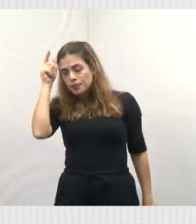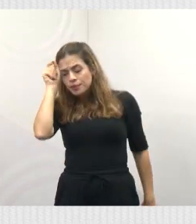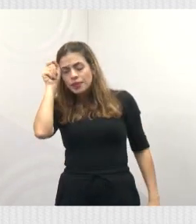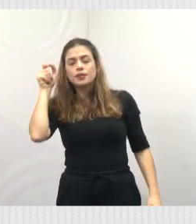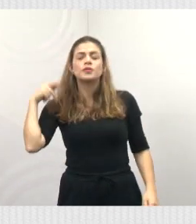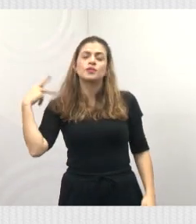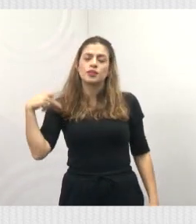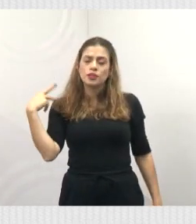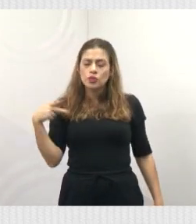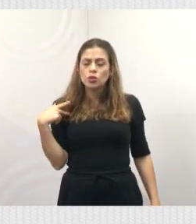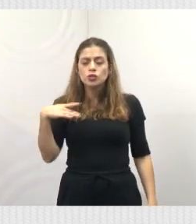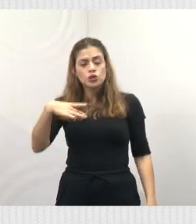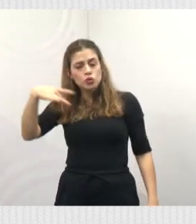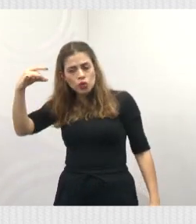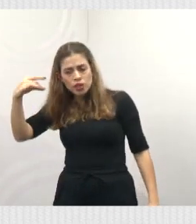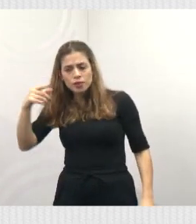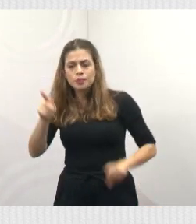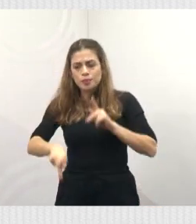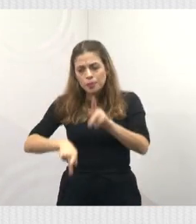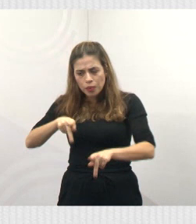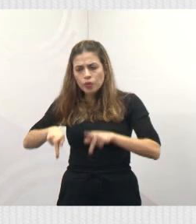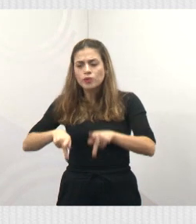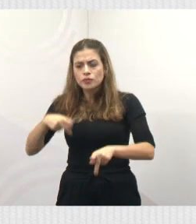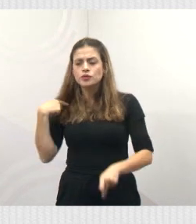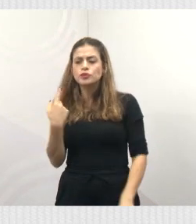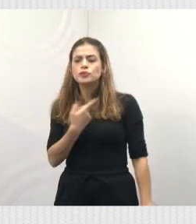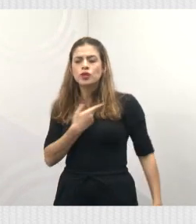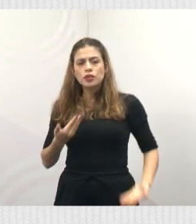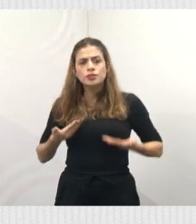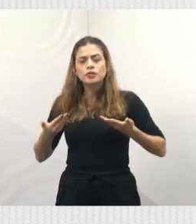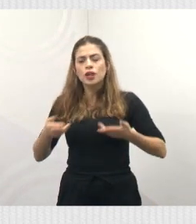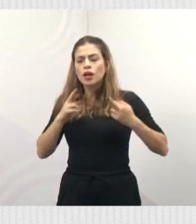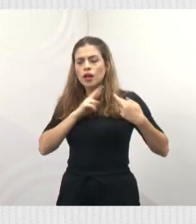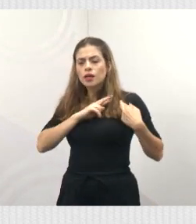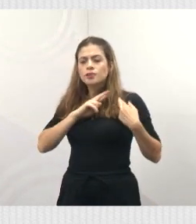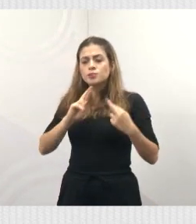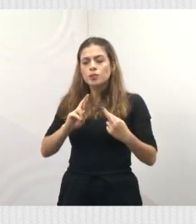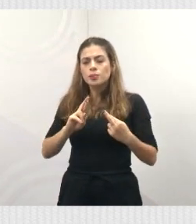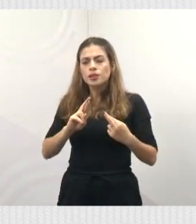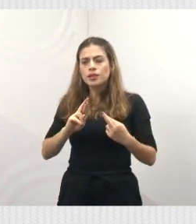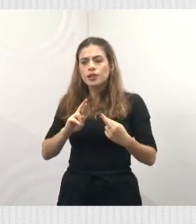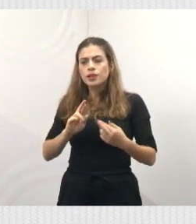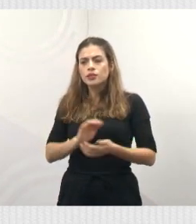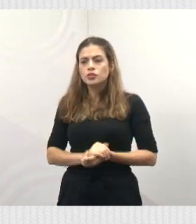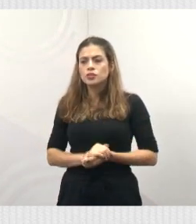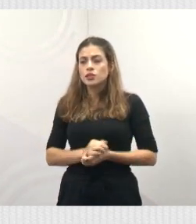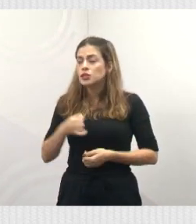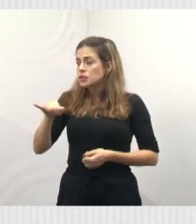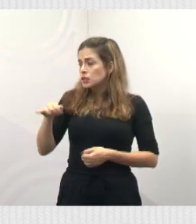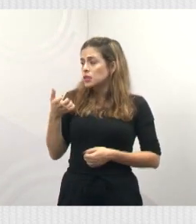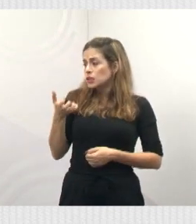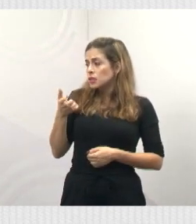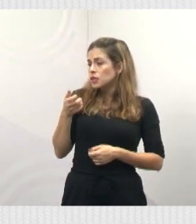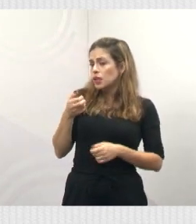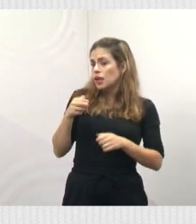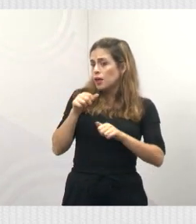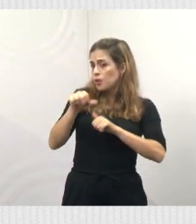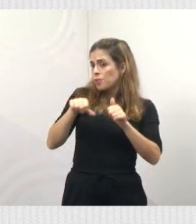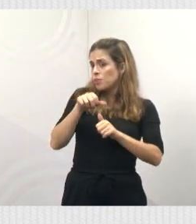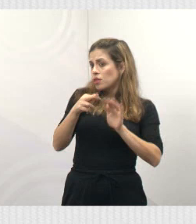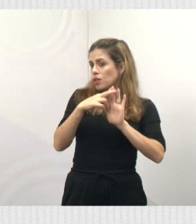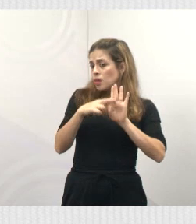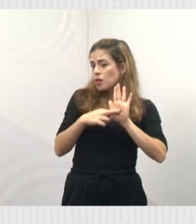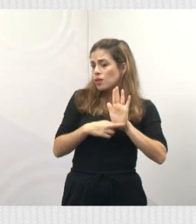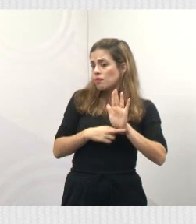que fomos eleitos pelo povo, a nós cabe a responsabilidade de dar a palavra final. Se quiserem mudar o regime, façam revolução,